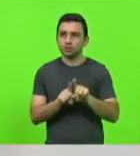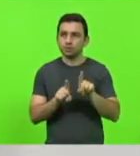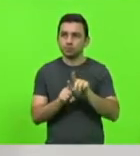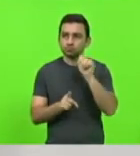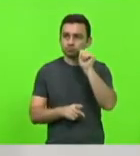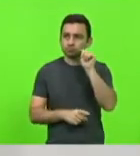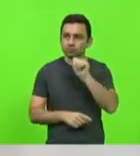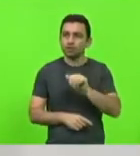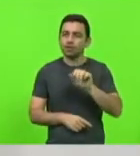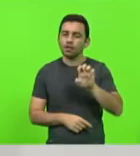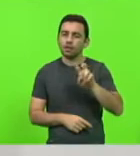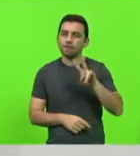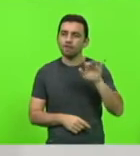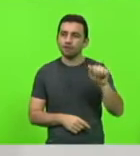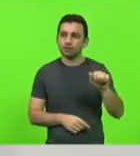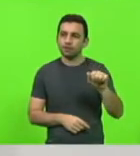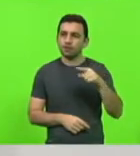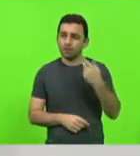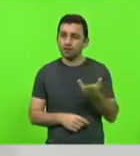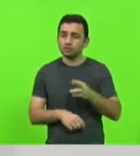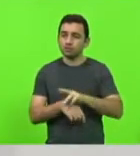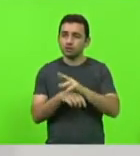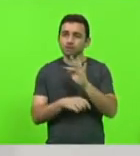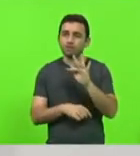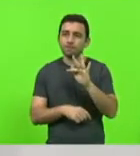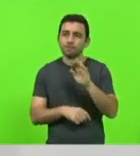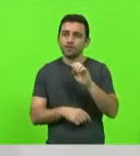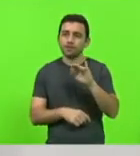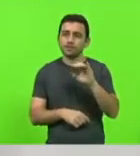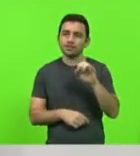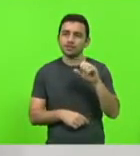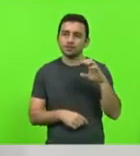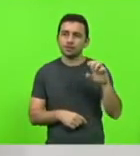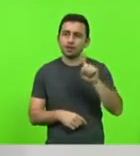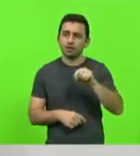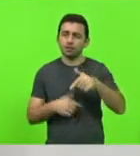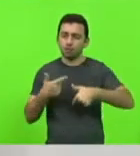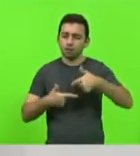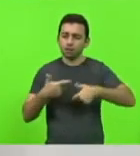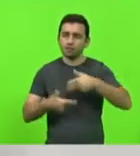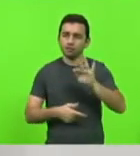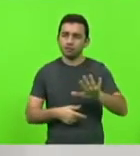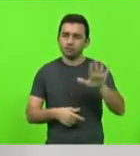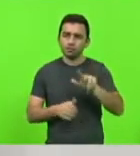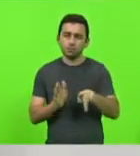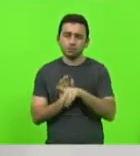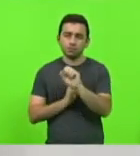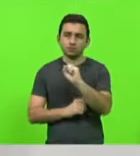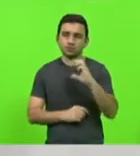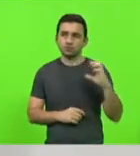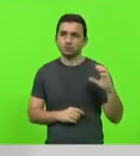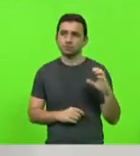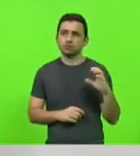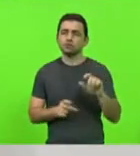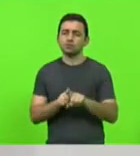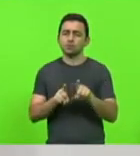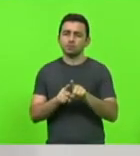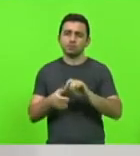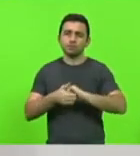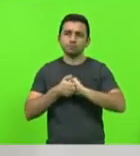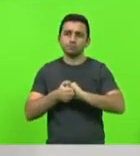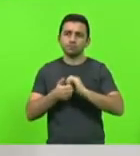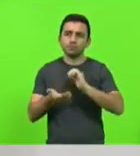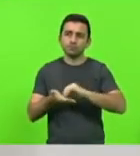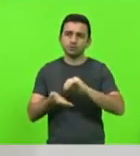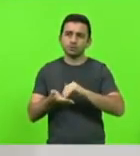Fernandes, representando a FECESC, Federação dos Trabalhadores no Comércio e Serviço de Santa Catarina. Cumprimento o secretário-geral